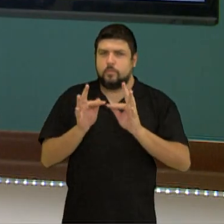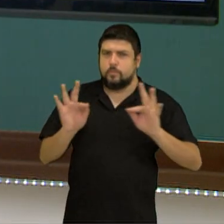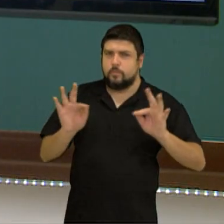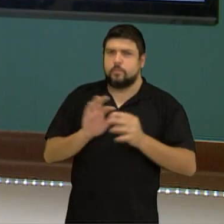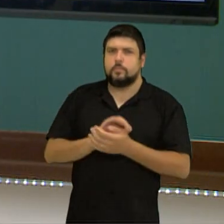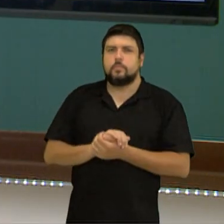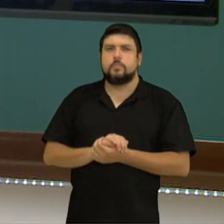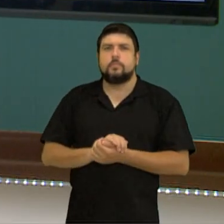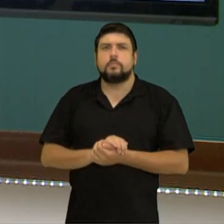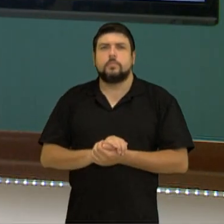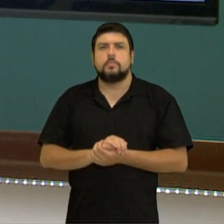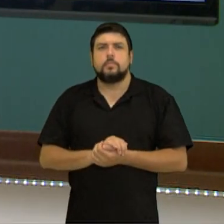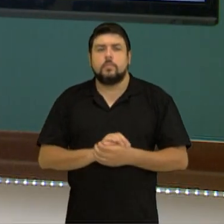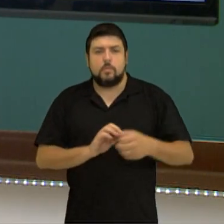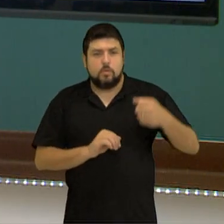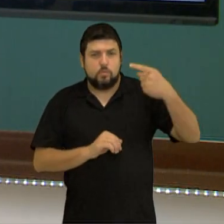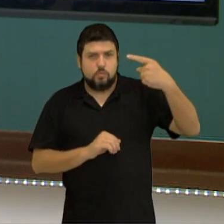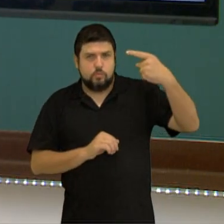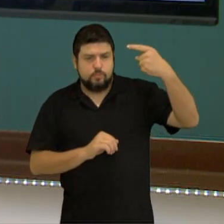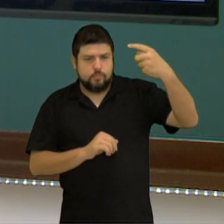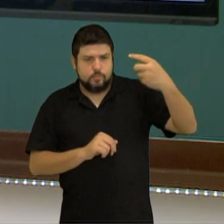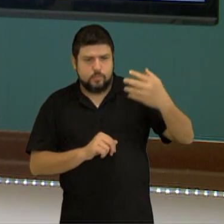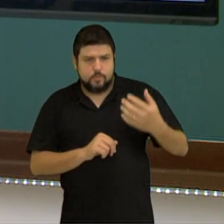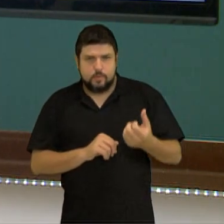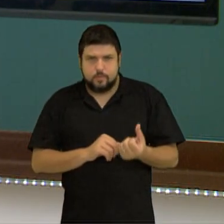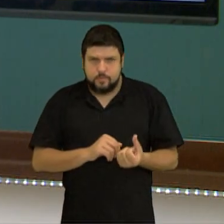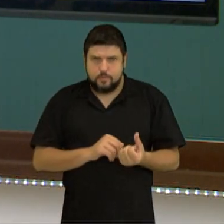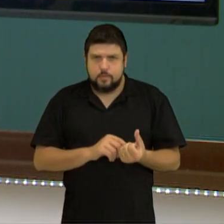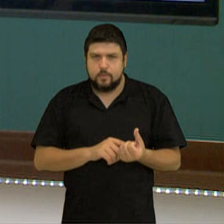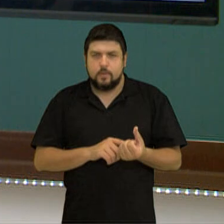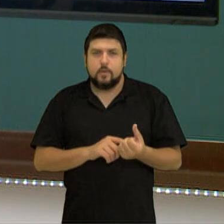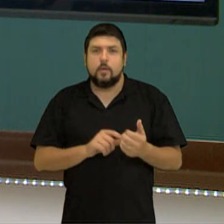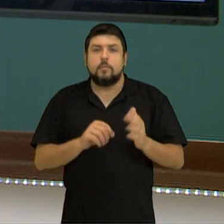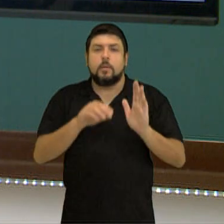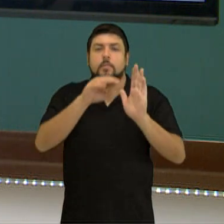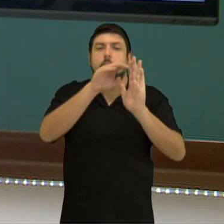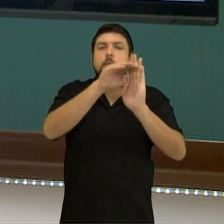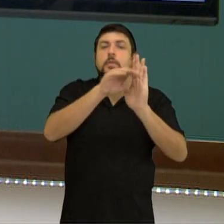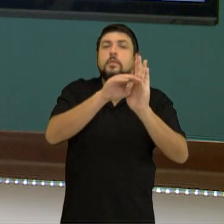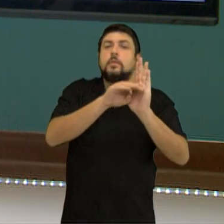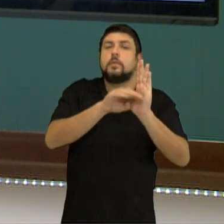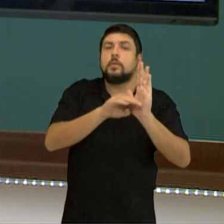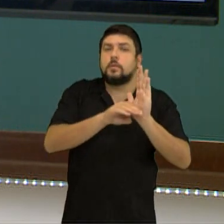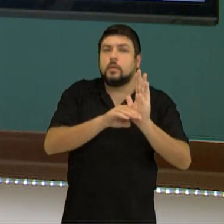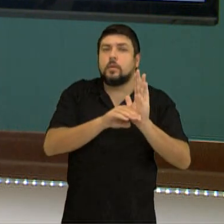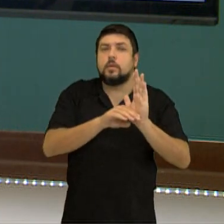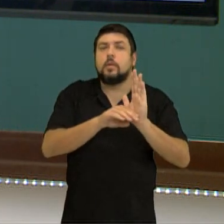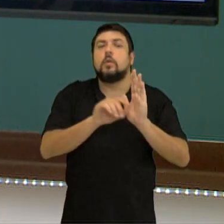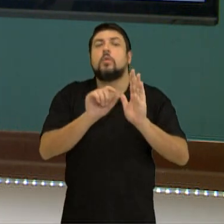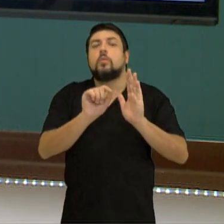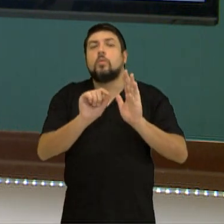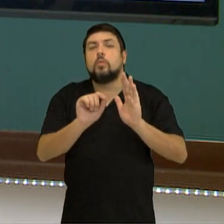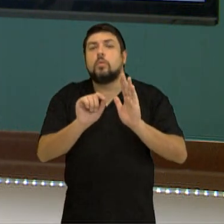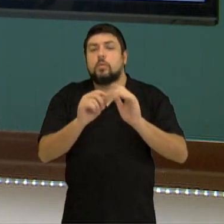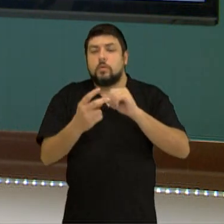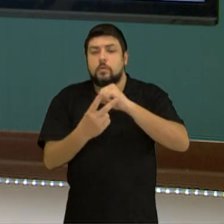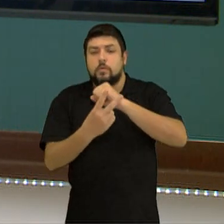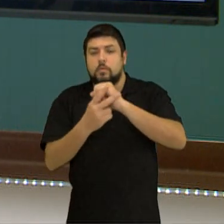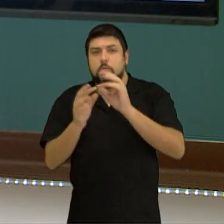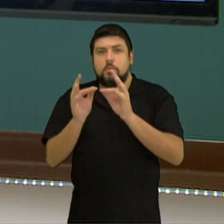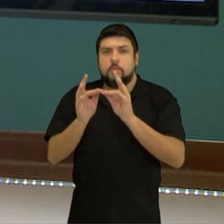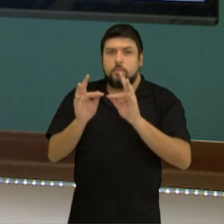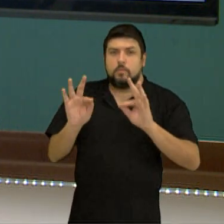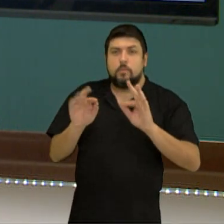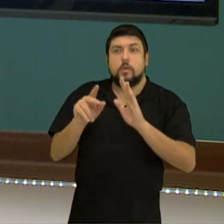1 to 6, da número 1 até a número 6, são todos os phrasal verbs que apareceram no texto, tá bom? Find